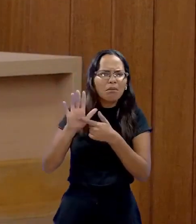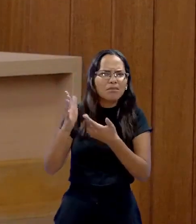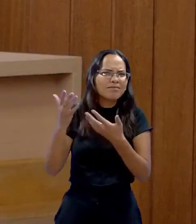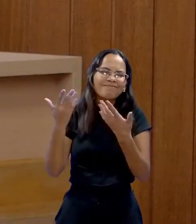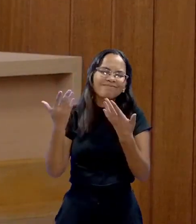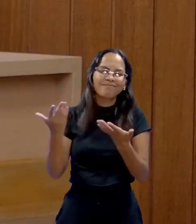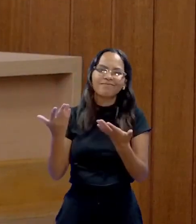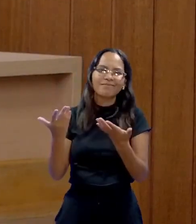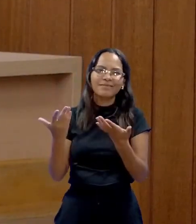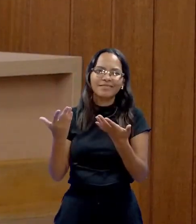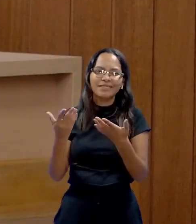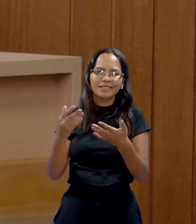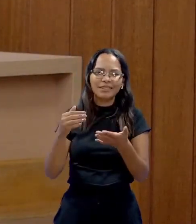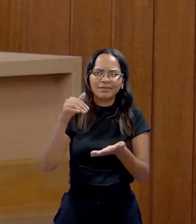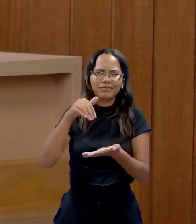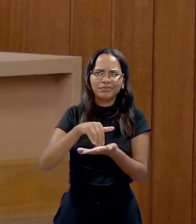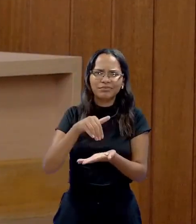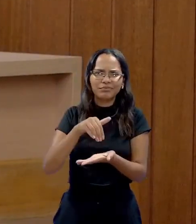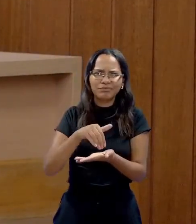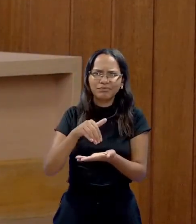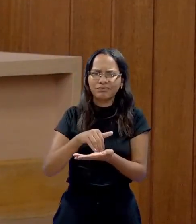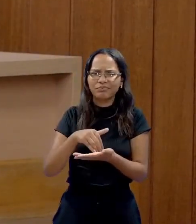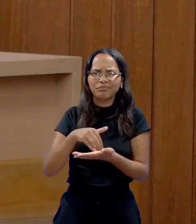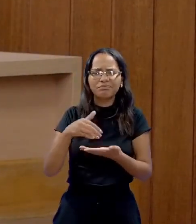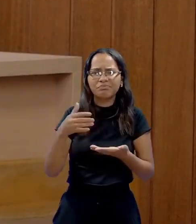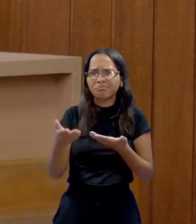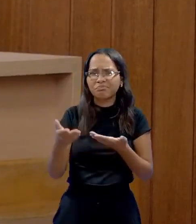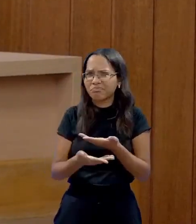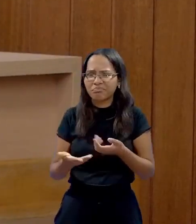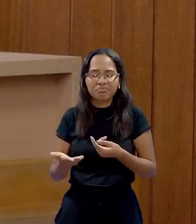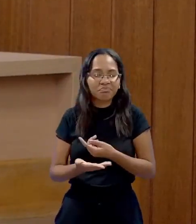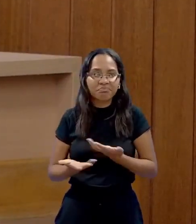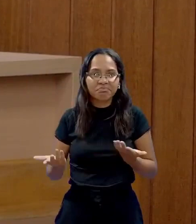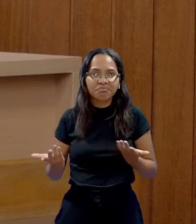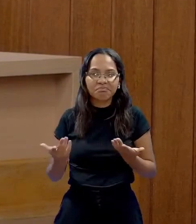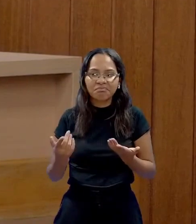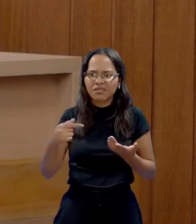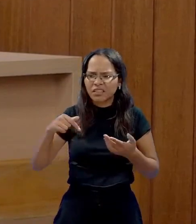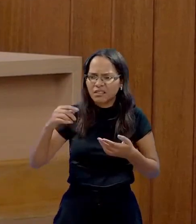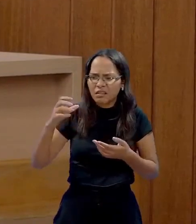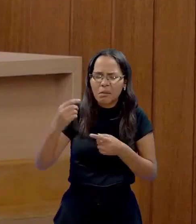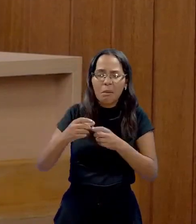presidente. Isso coloca essa legislatura na lama, porque tem